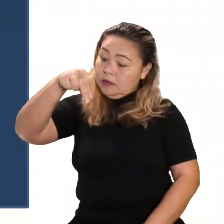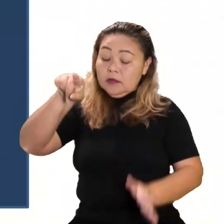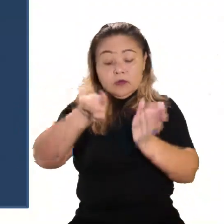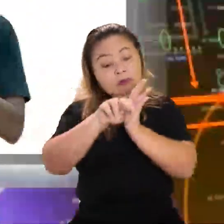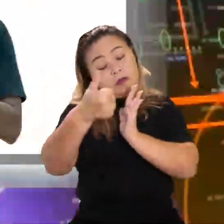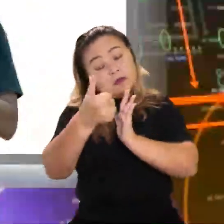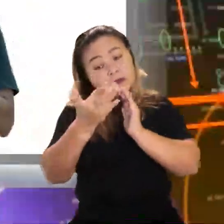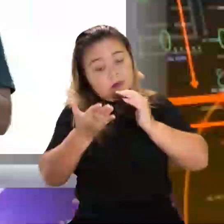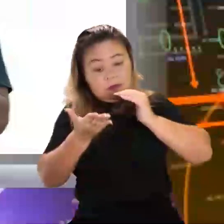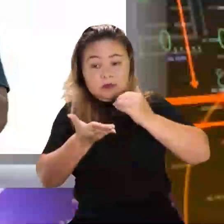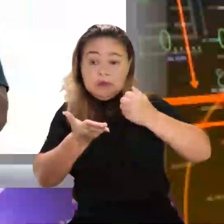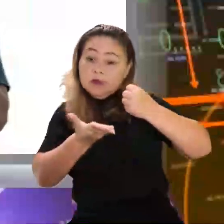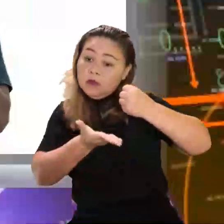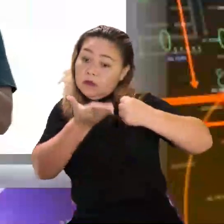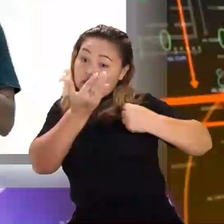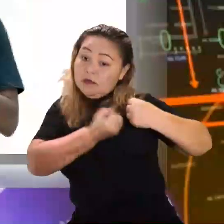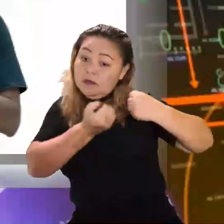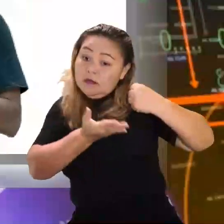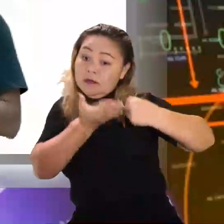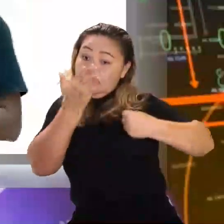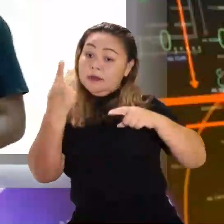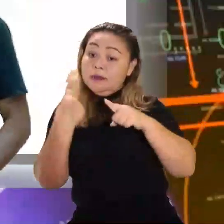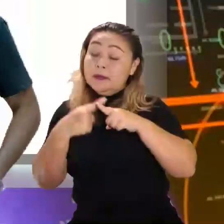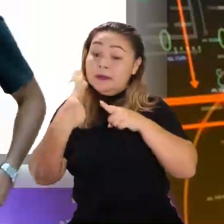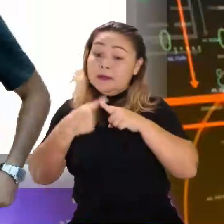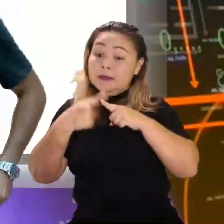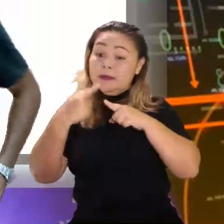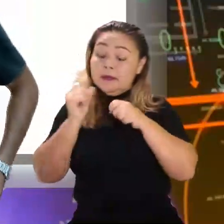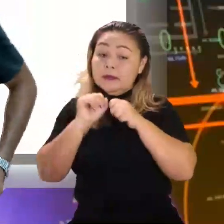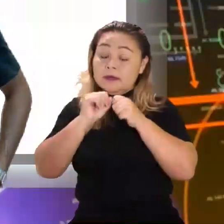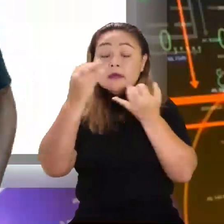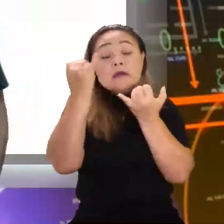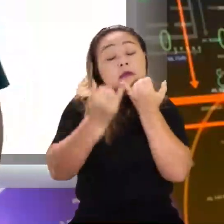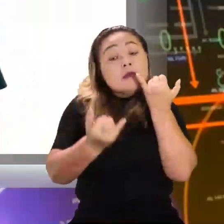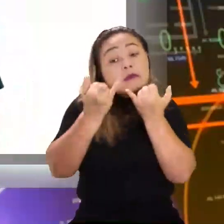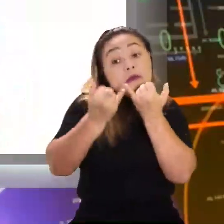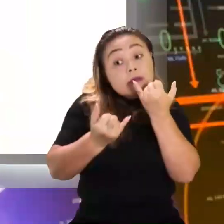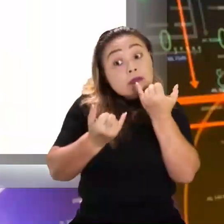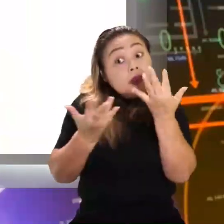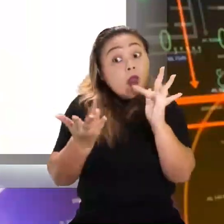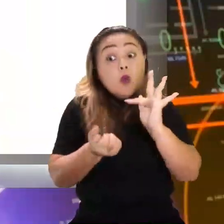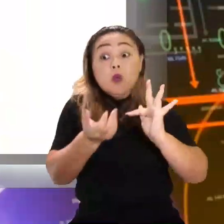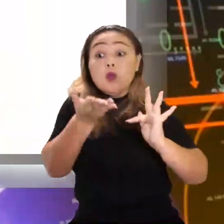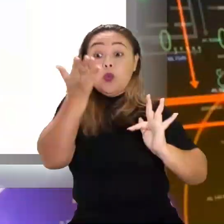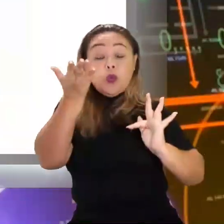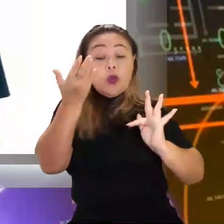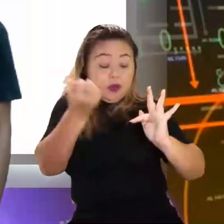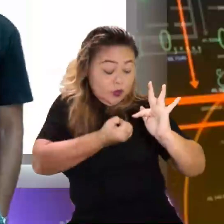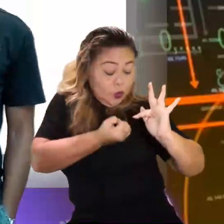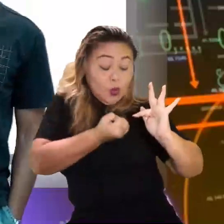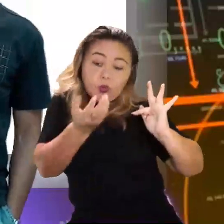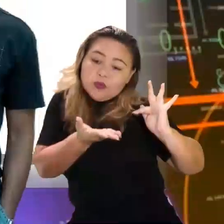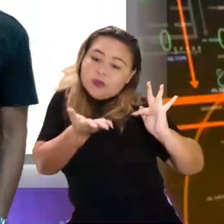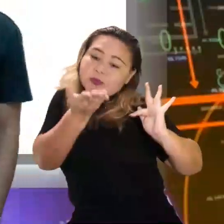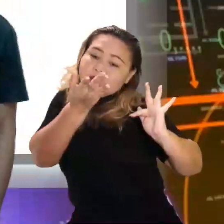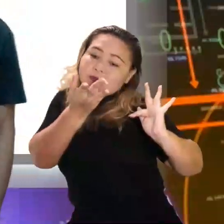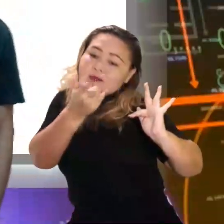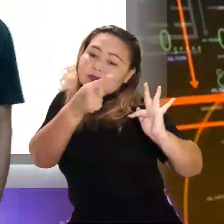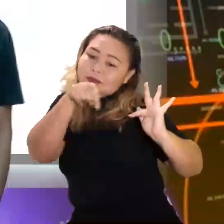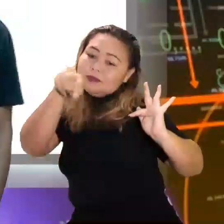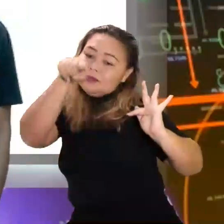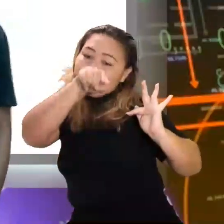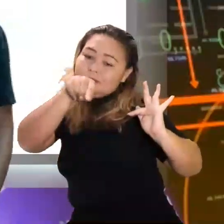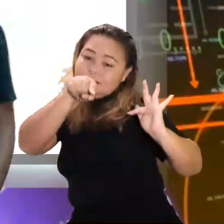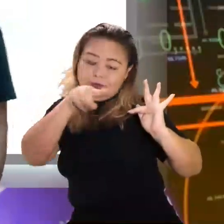no expoente, é por quê? Porque se ela se assemelha a uma exponencial, é claro que teria que ter uma variável